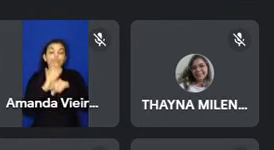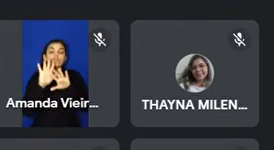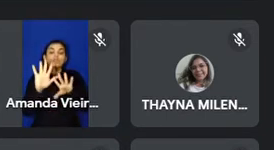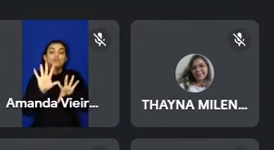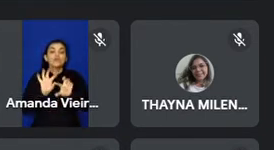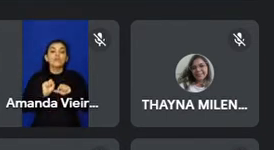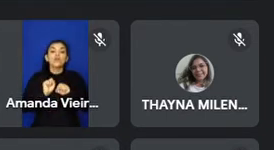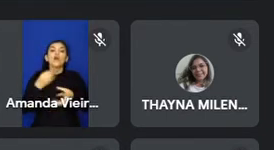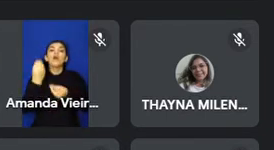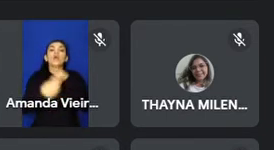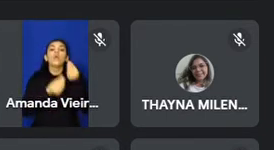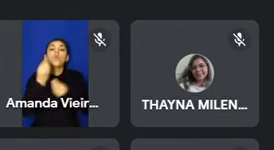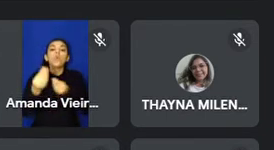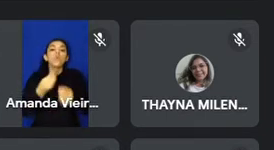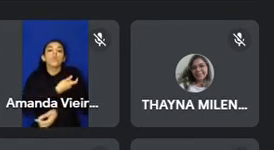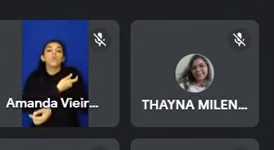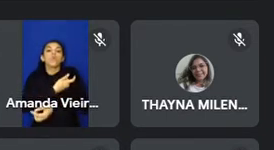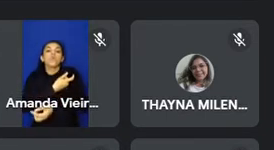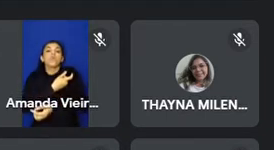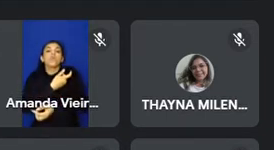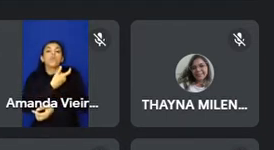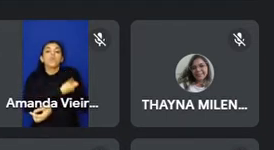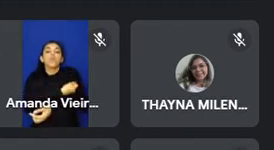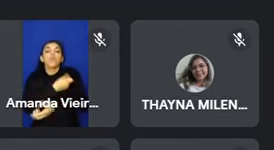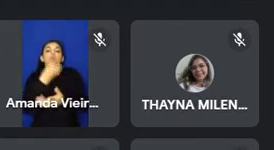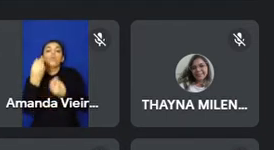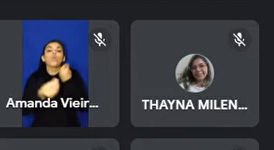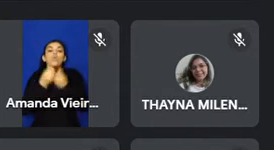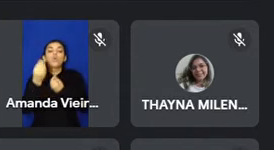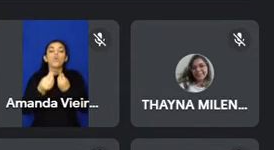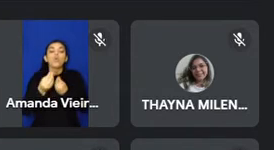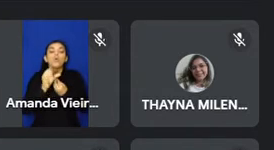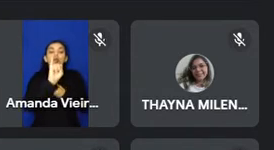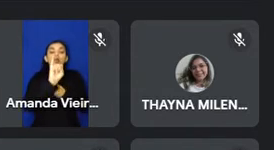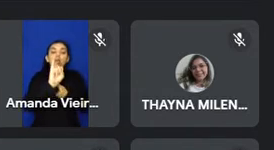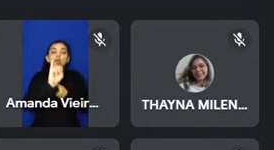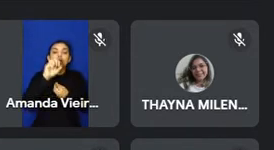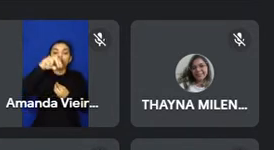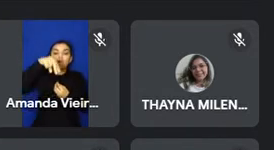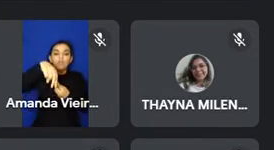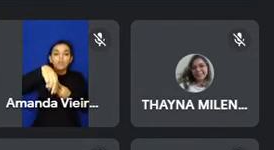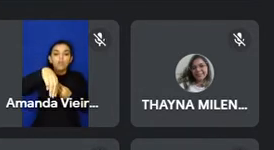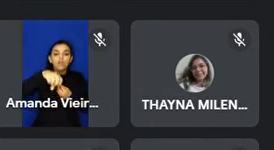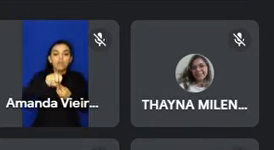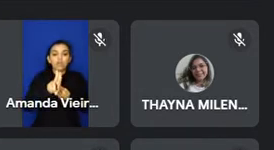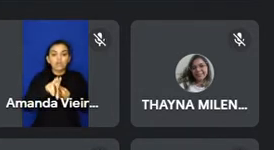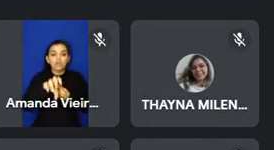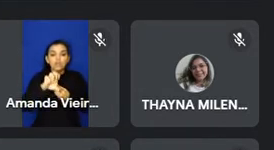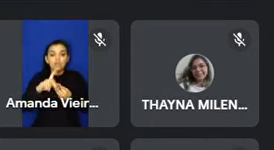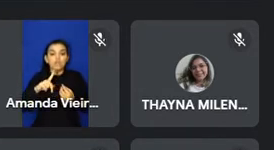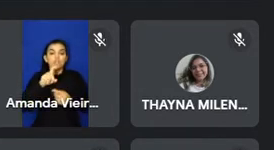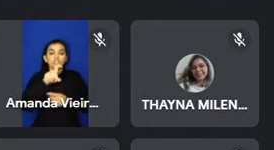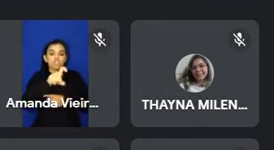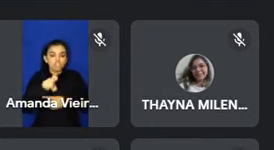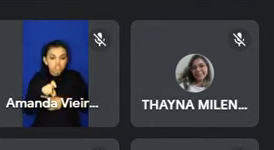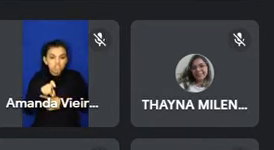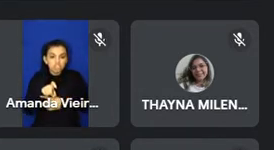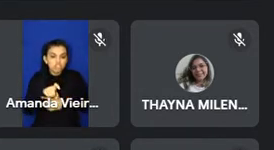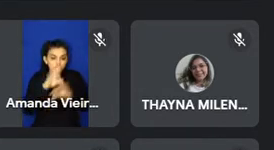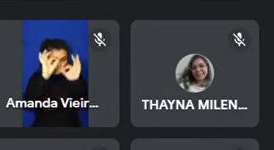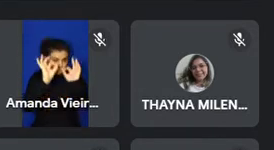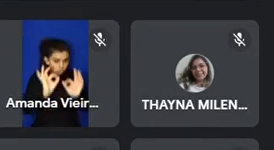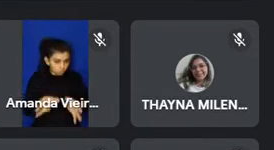indivíduo? Eu o torno imune a X. Por quê? Porque ele já recebeu anticorpos anti-X prontos. Então,